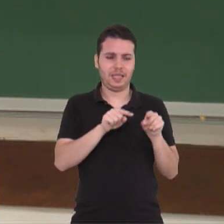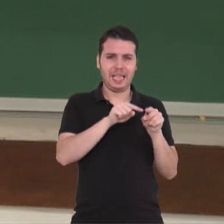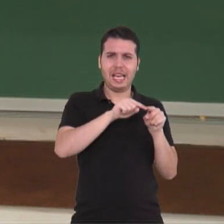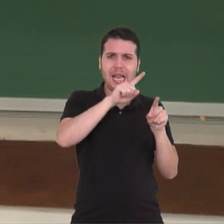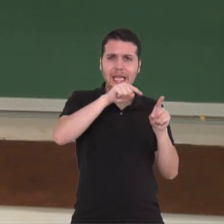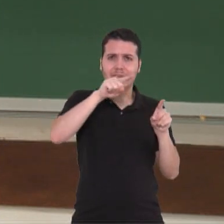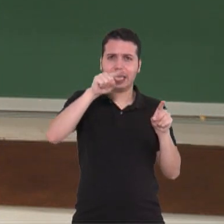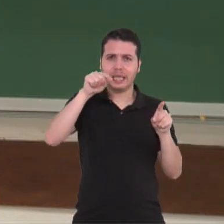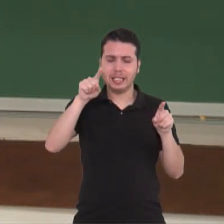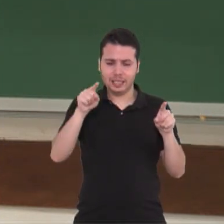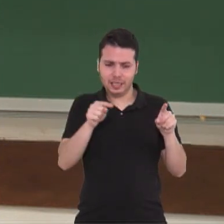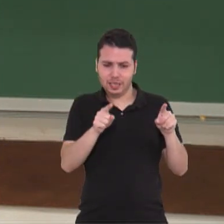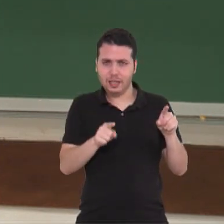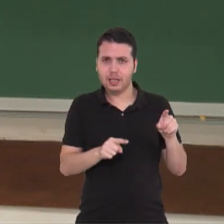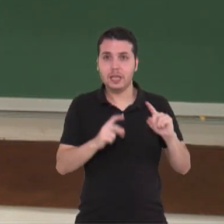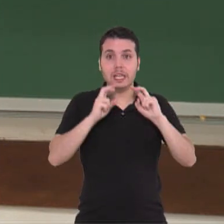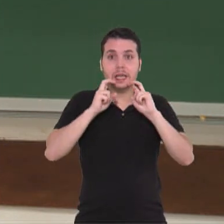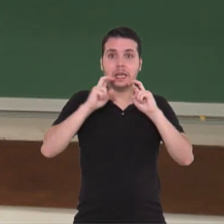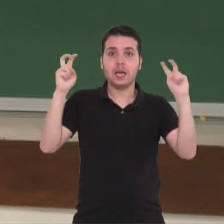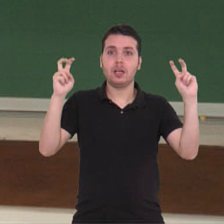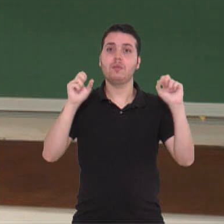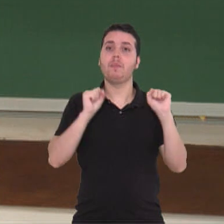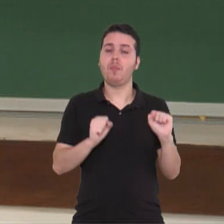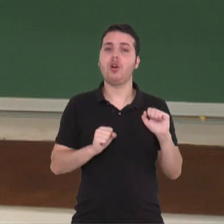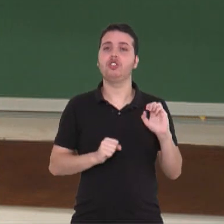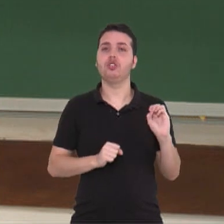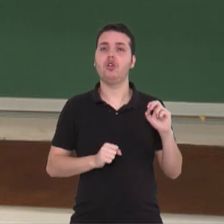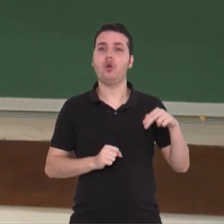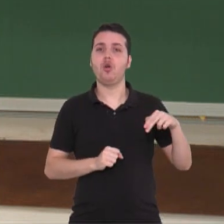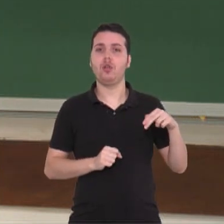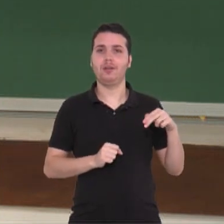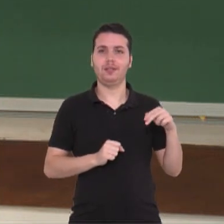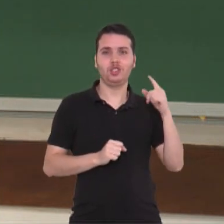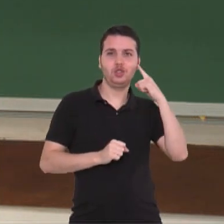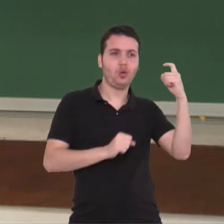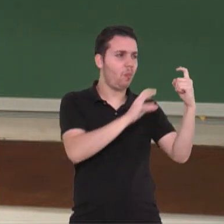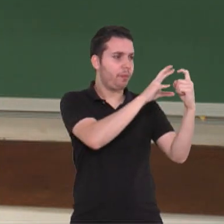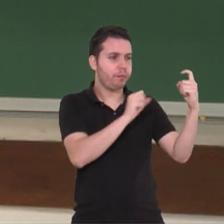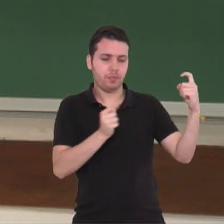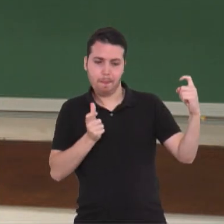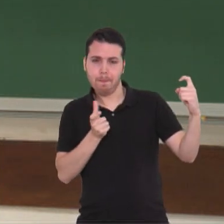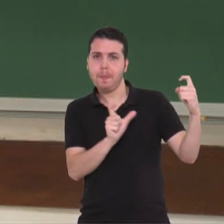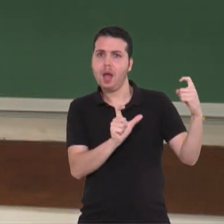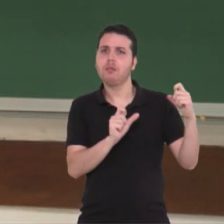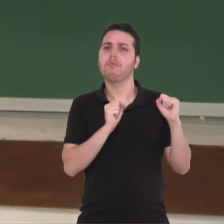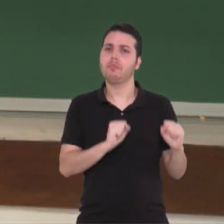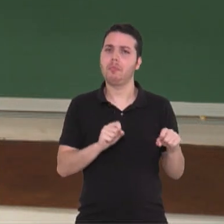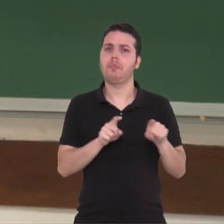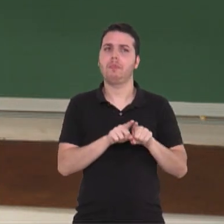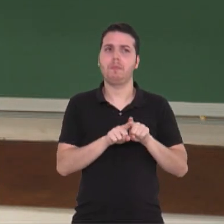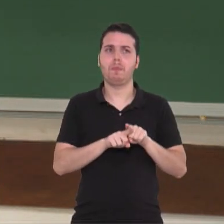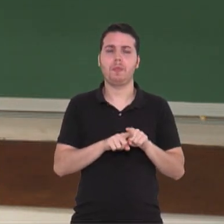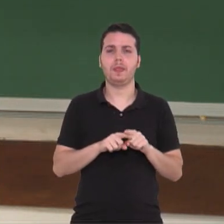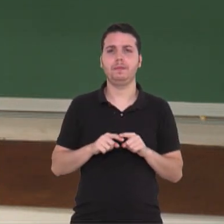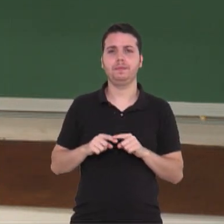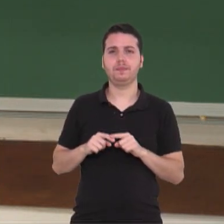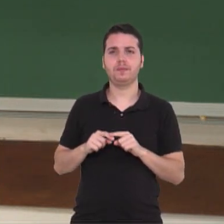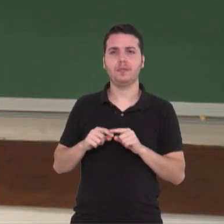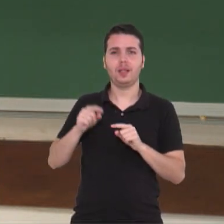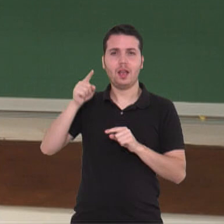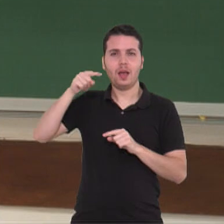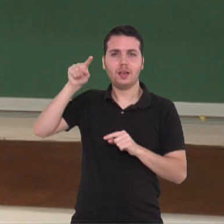posso colocar também uma onomatopeia dentro? Posso. Esse daqui, ó, eu posso usar como sonho ou